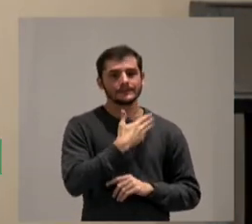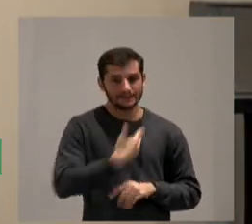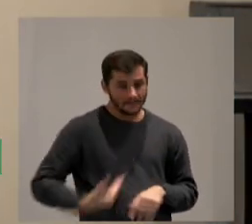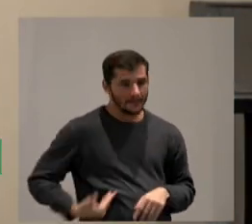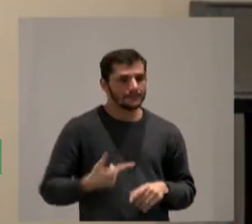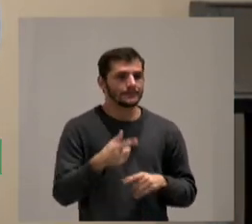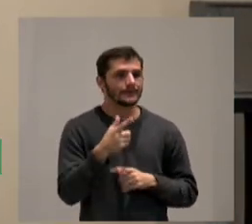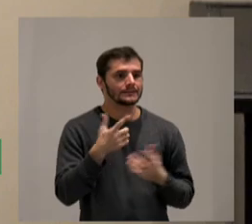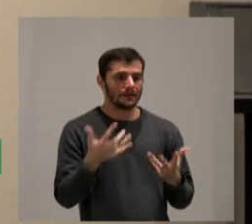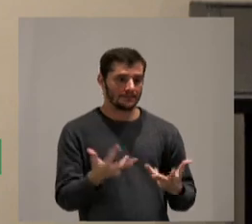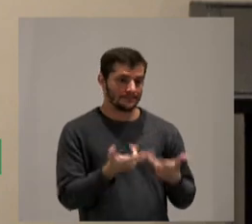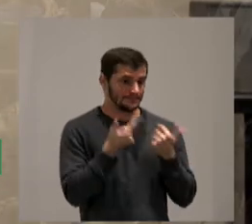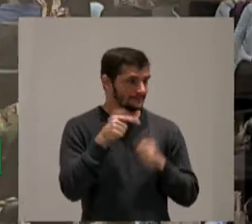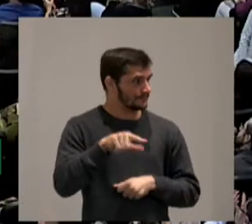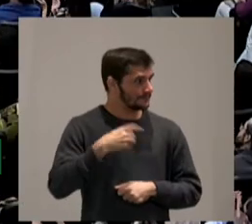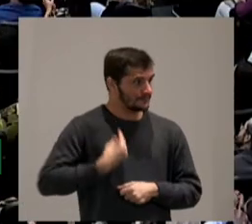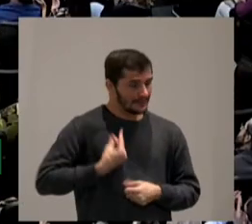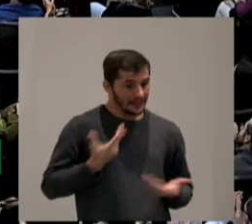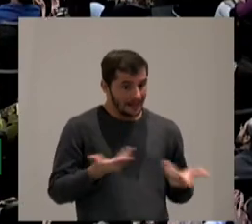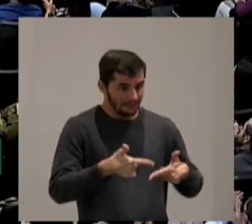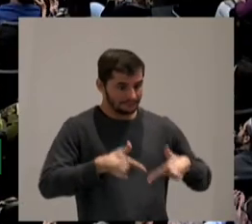luta.